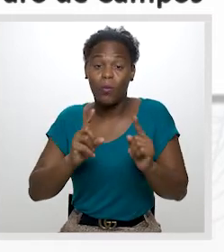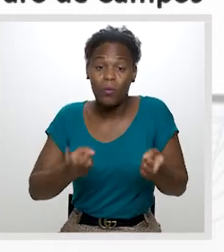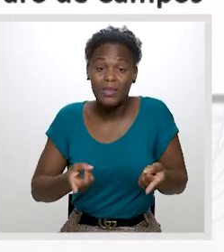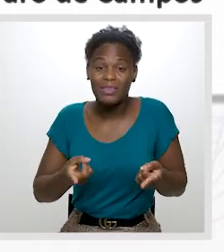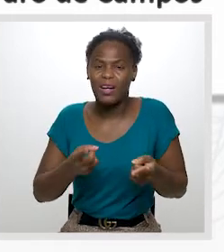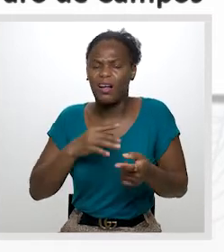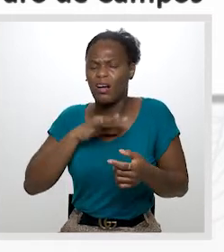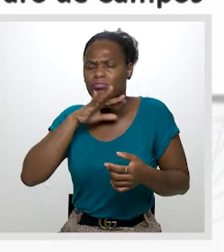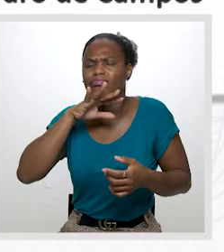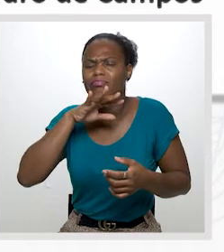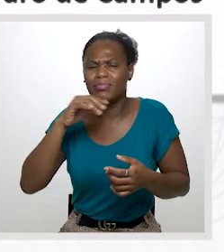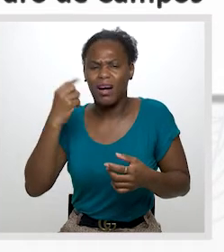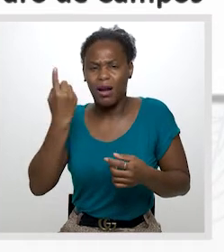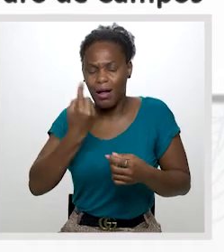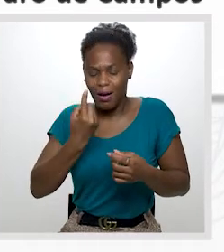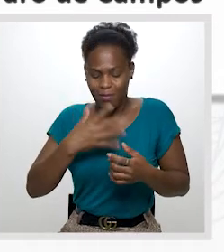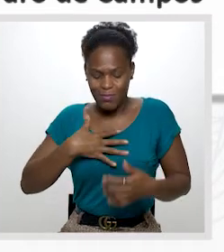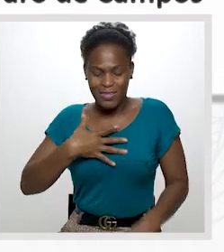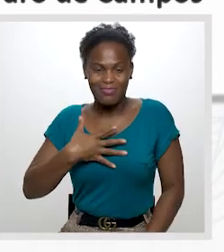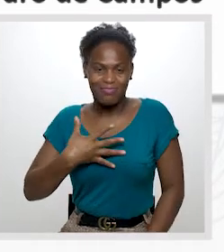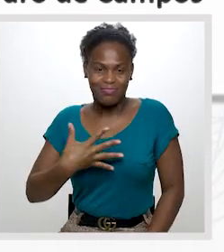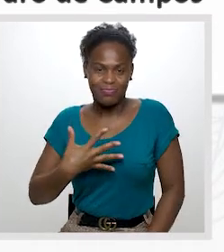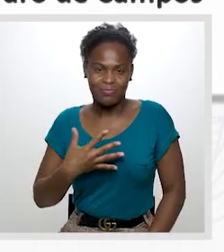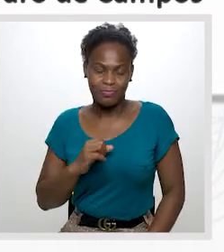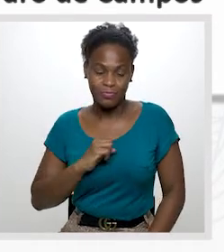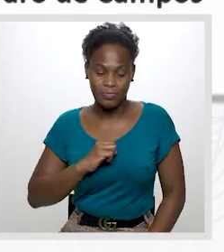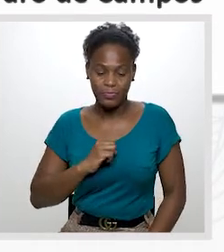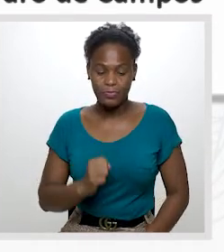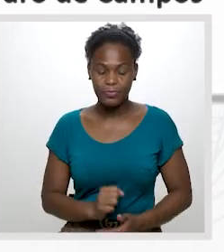como começar a enjoar, mas no espírito.